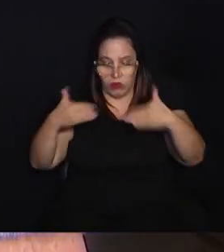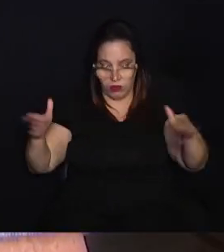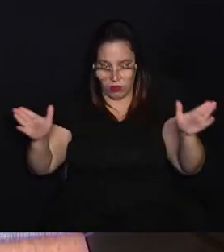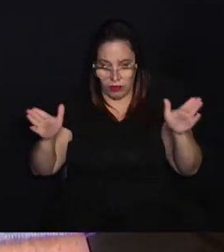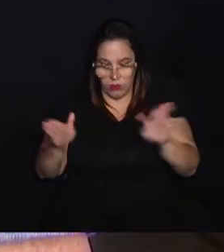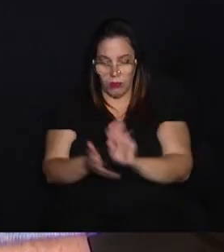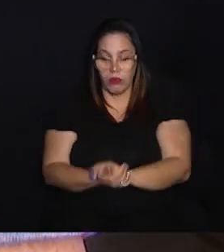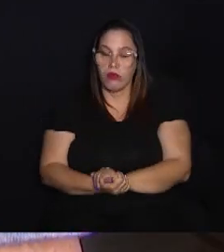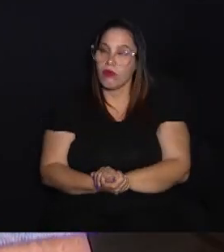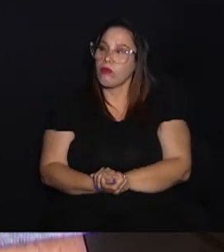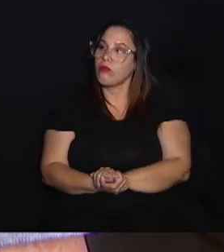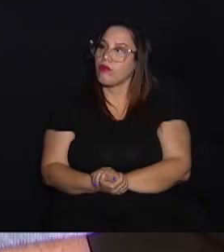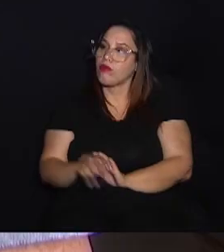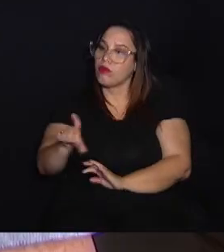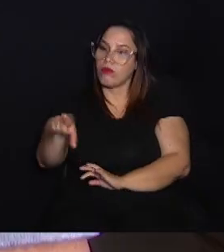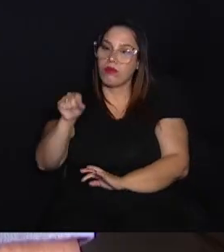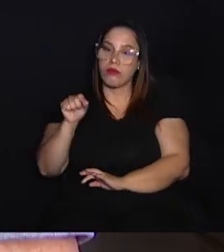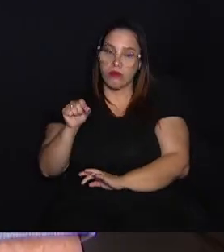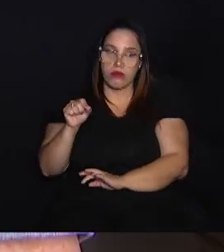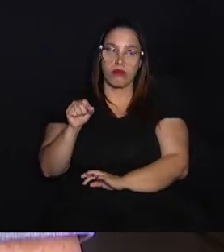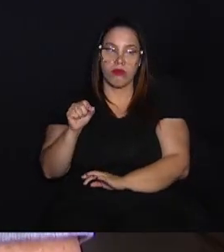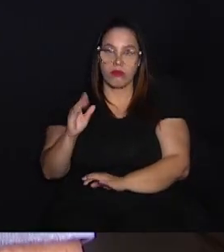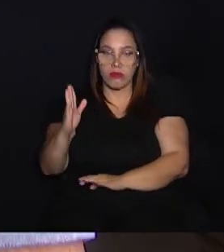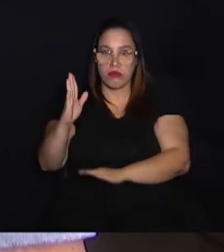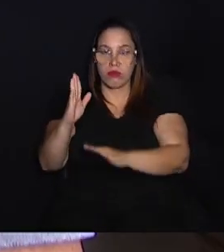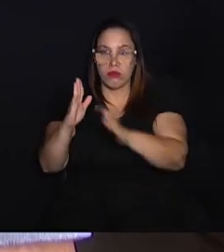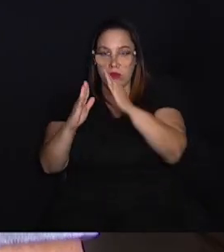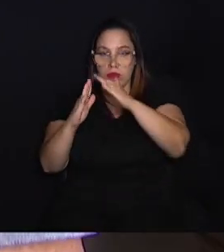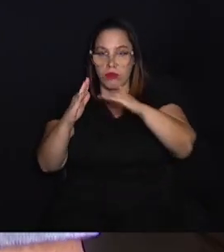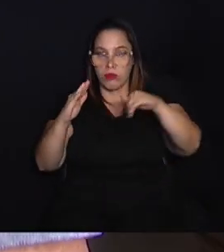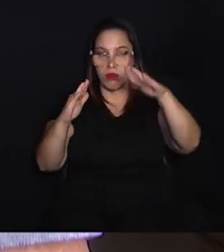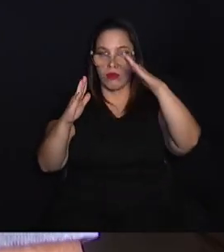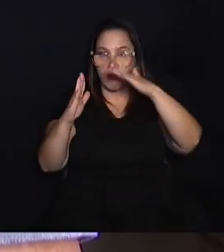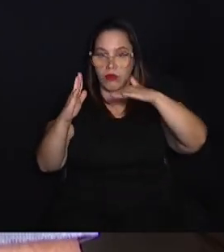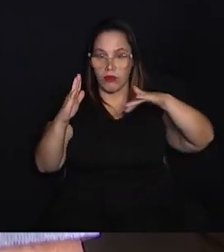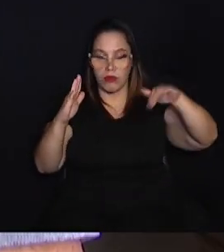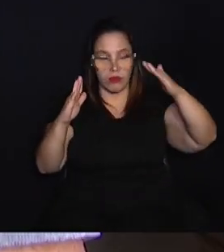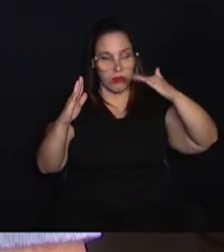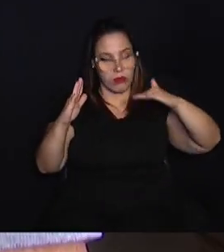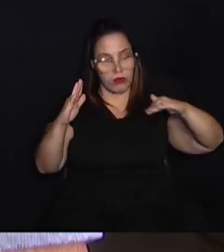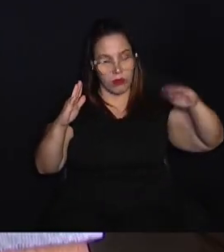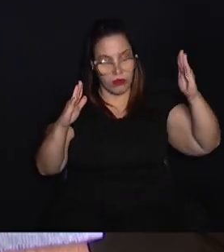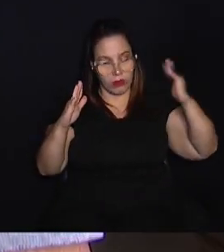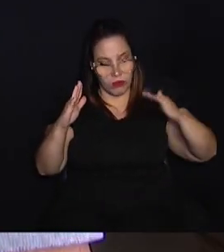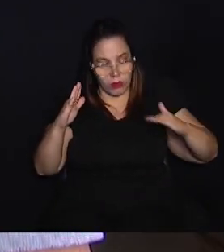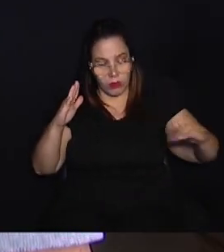fez a opção por esse padrão e por